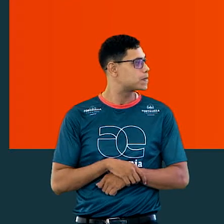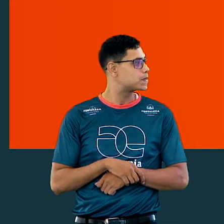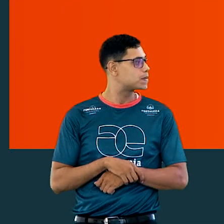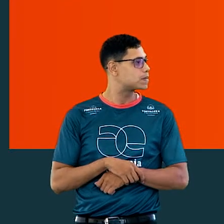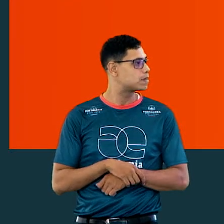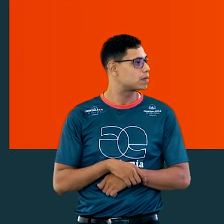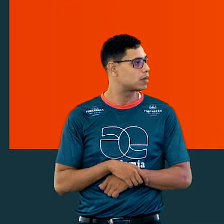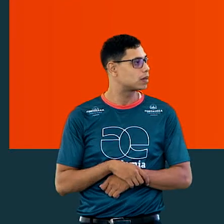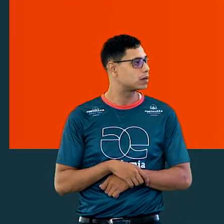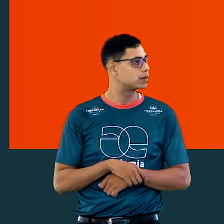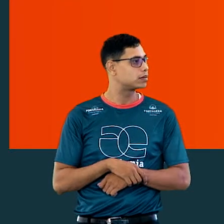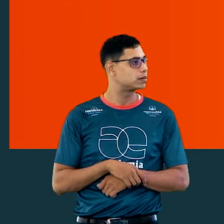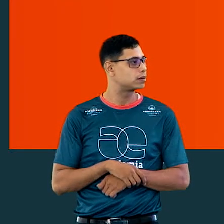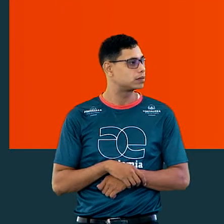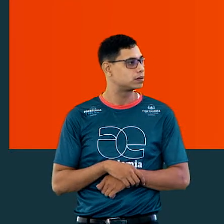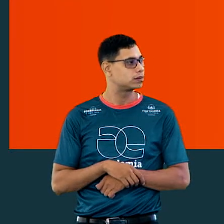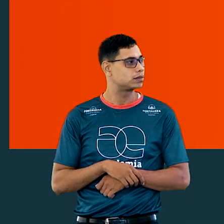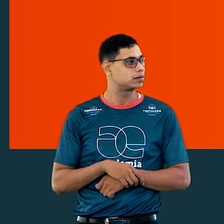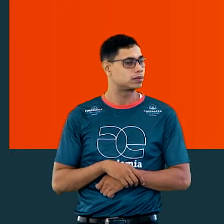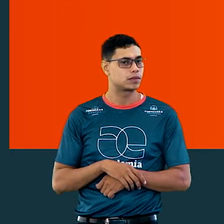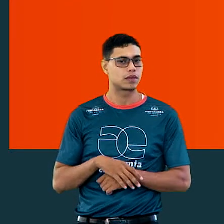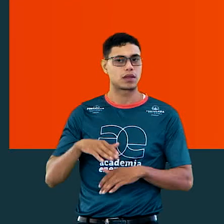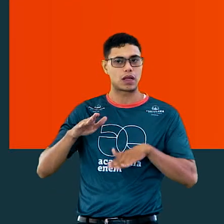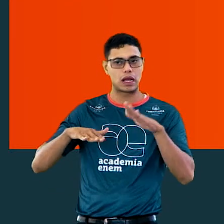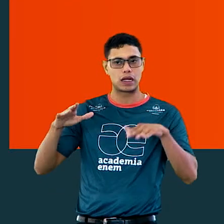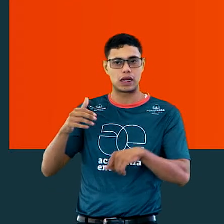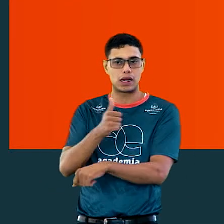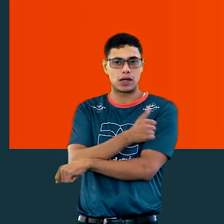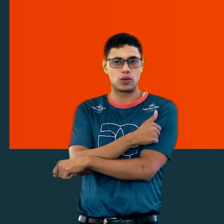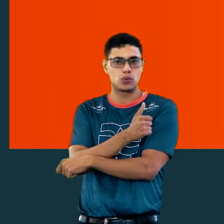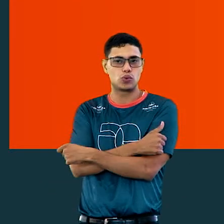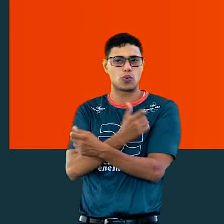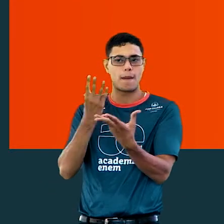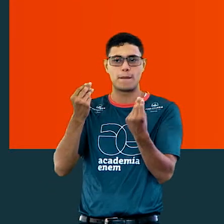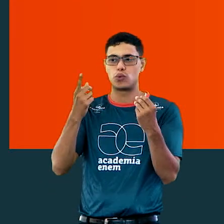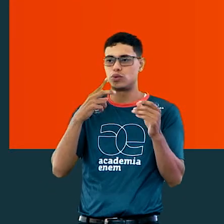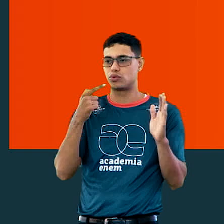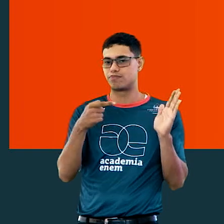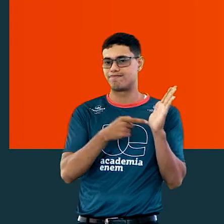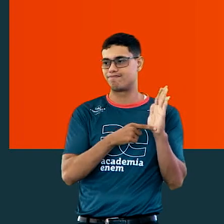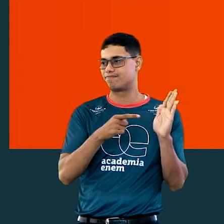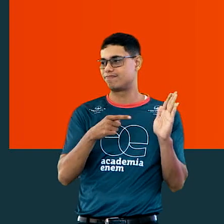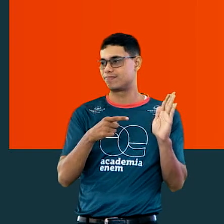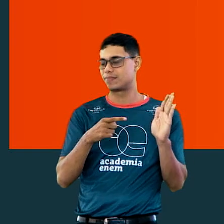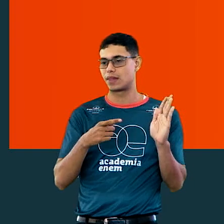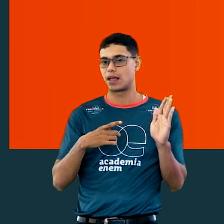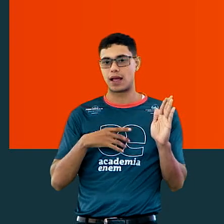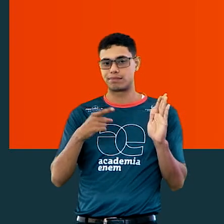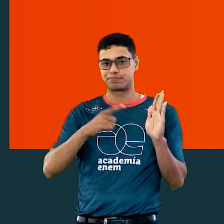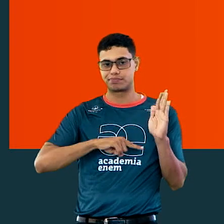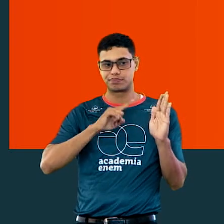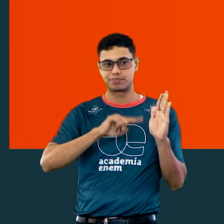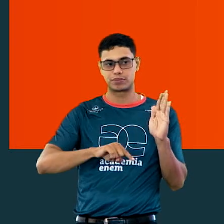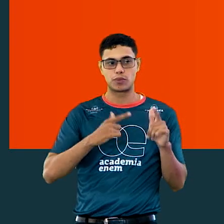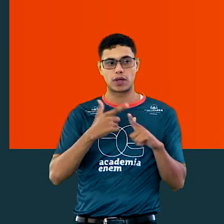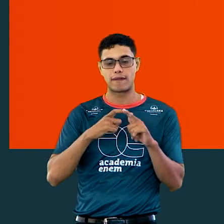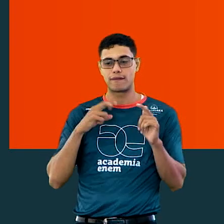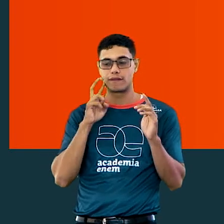tem? Muitos alunos marcaram essa alternativa, porque vão ao